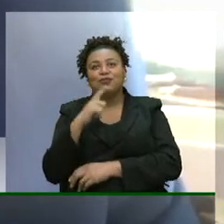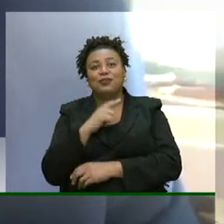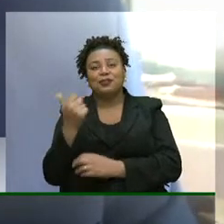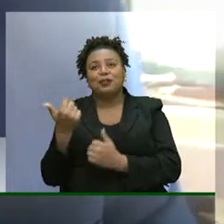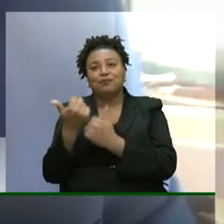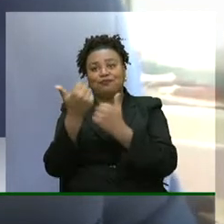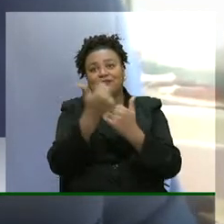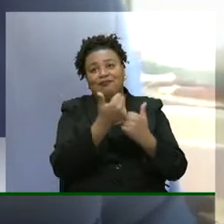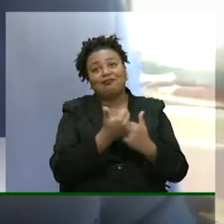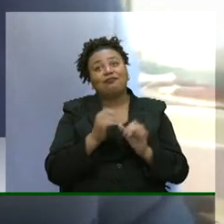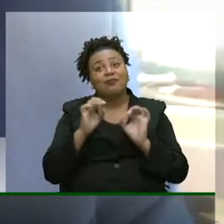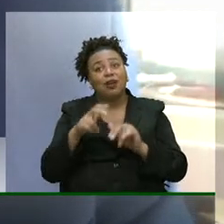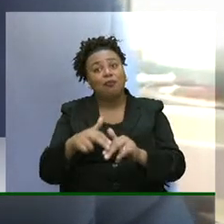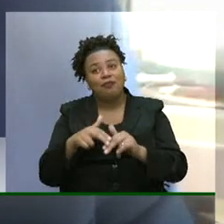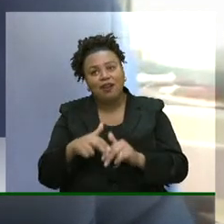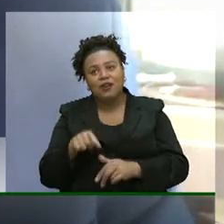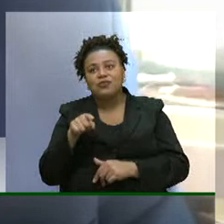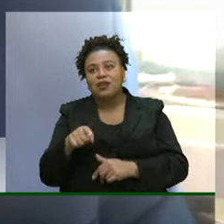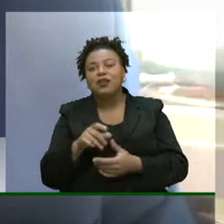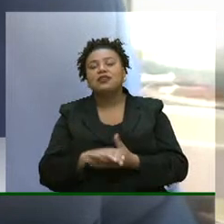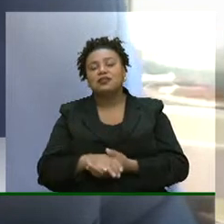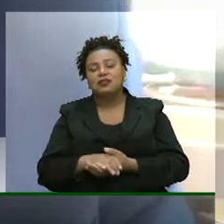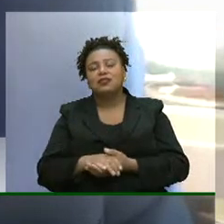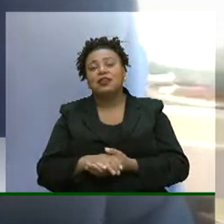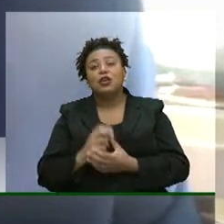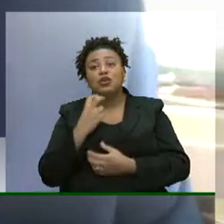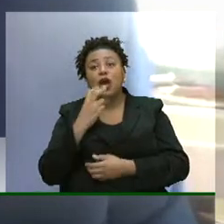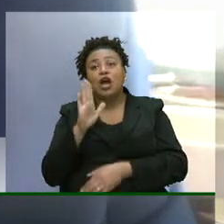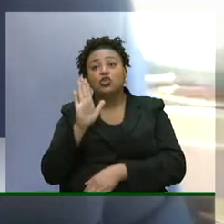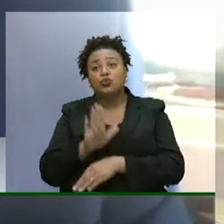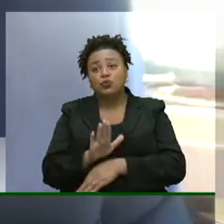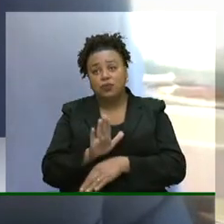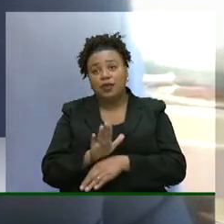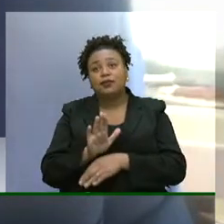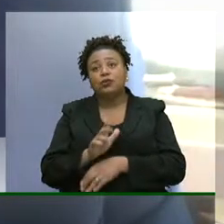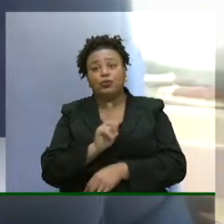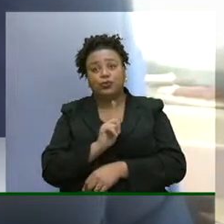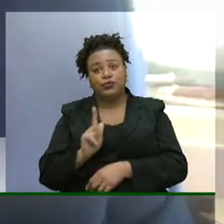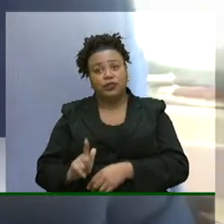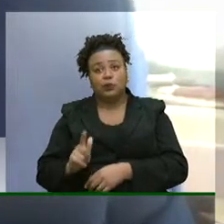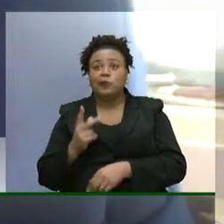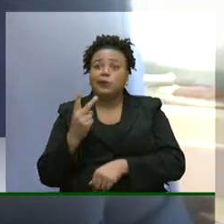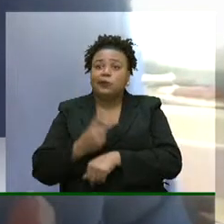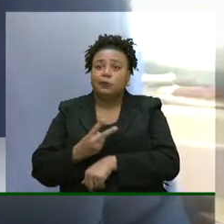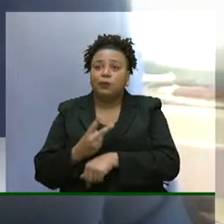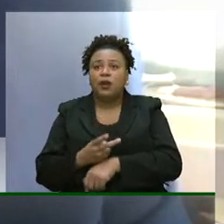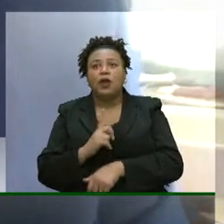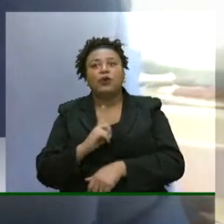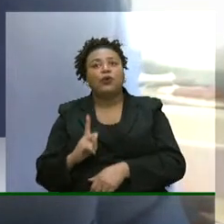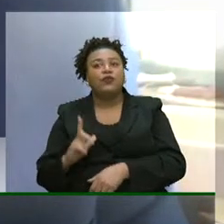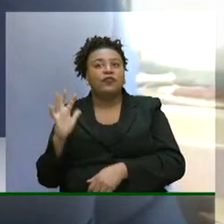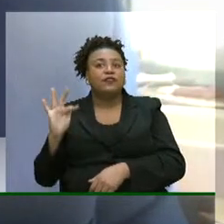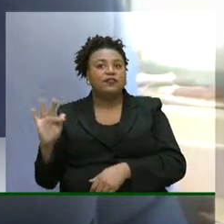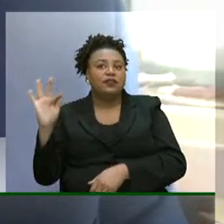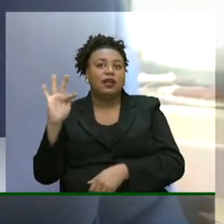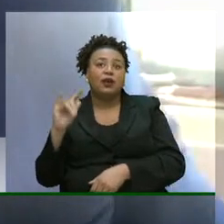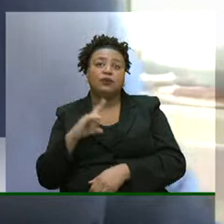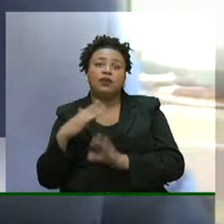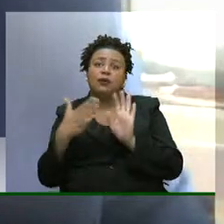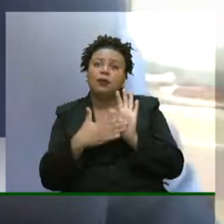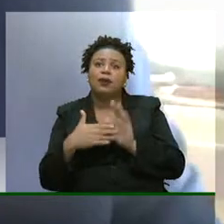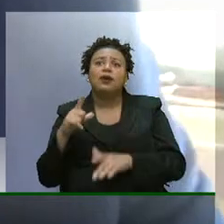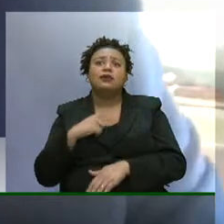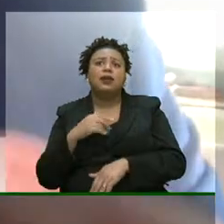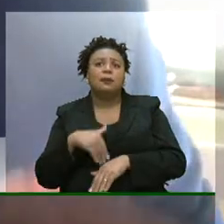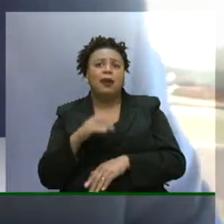amparados justamente por esse socorro, não é? Temporário que o governo federal está propondo. Tem mais